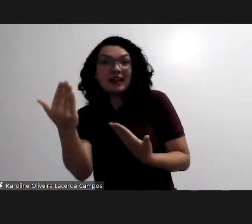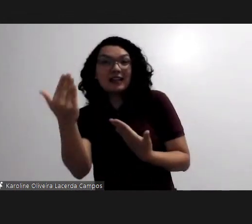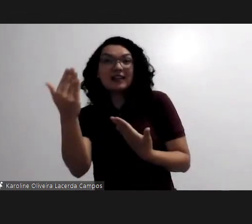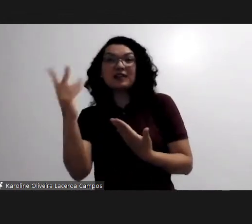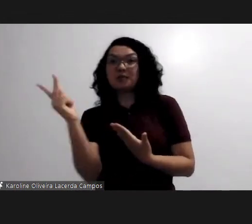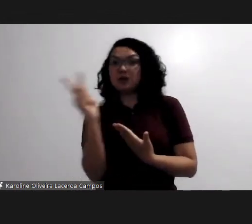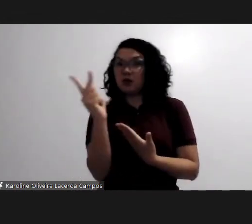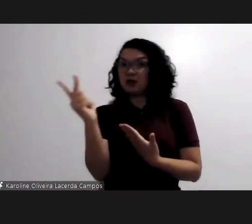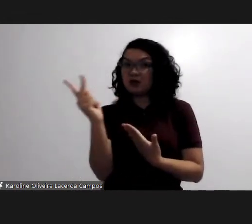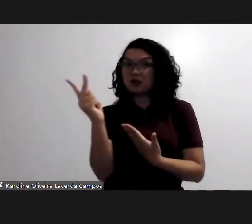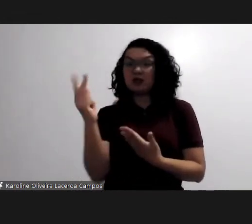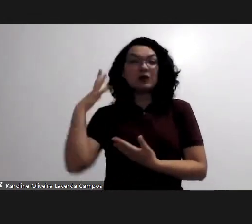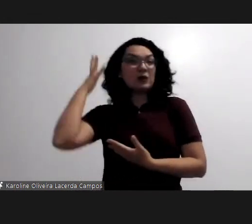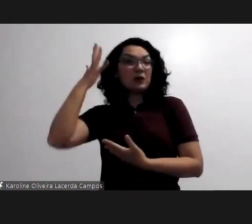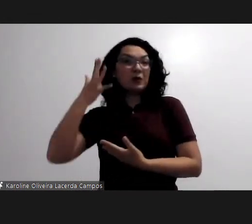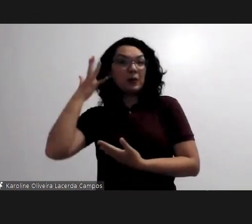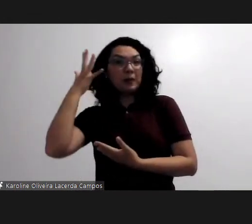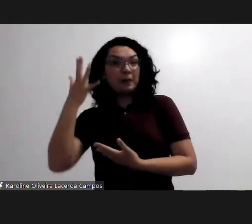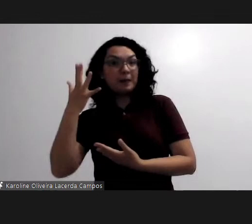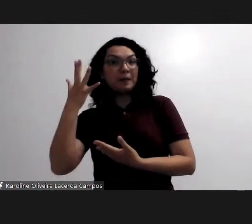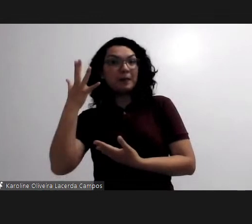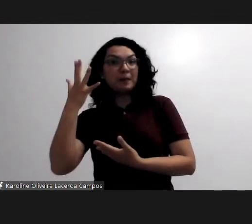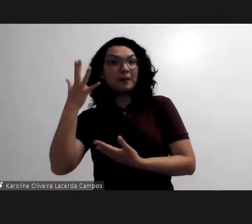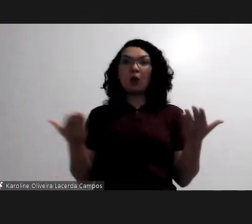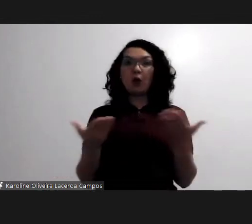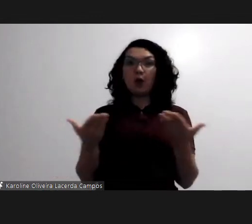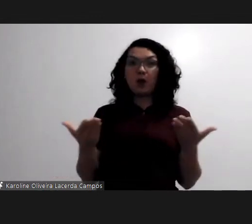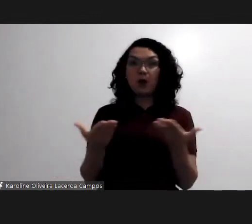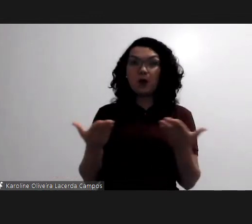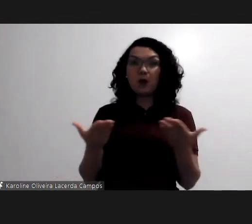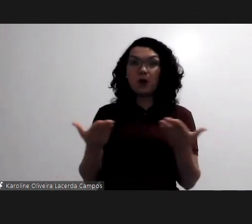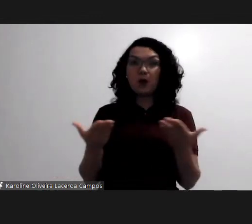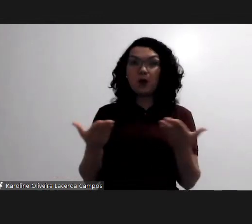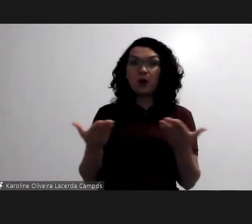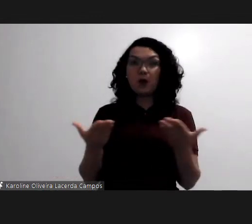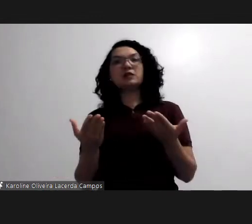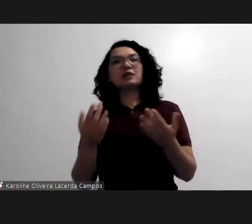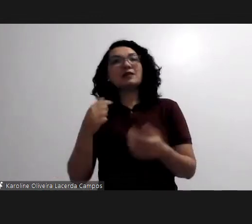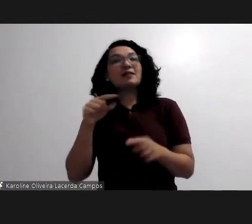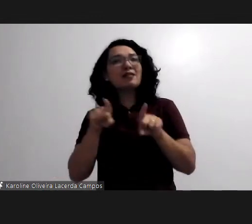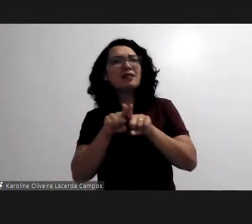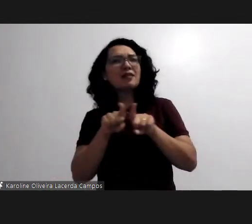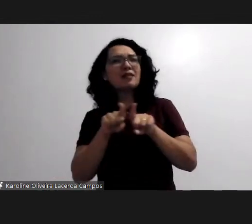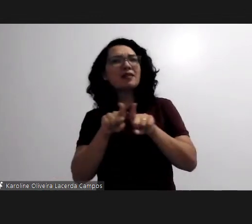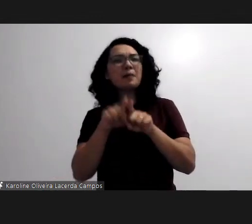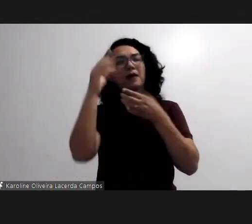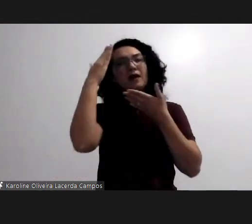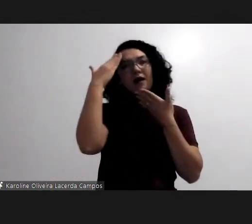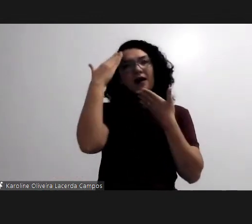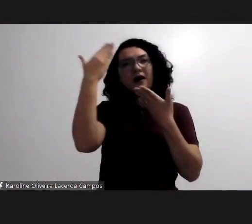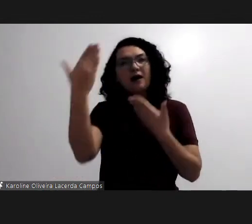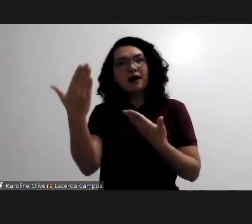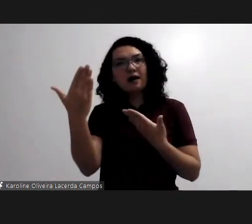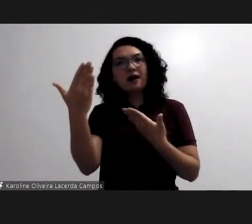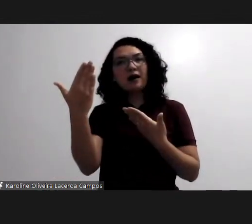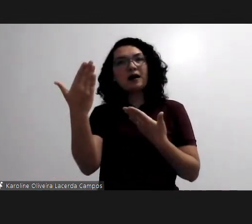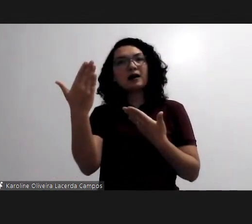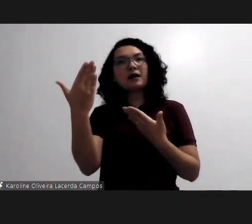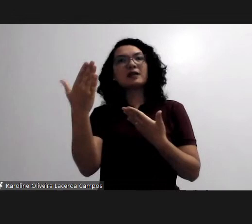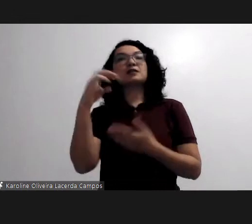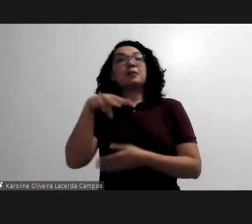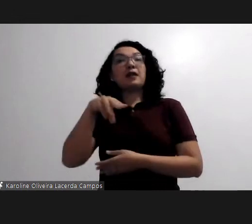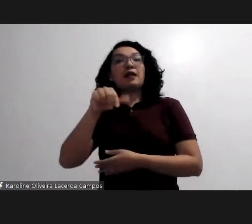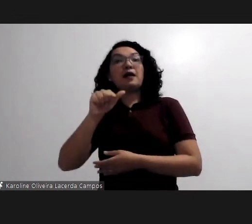aqui conosco nesse encerramento. E eu faço um agradecimento adicional para a Marianne Klerk por aceitar fazer